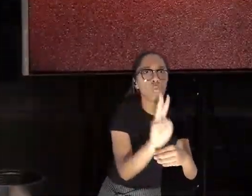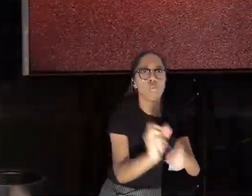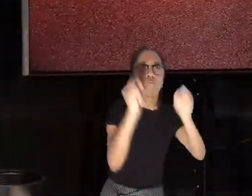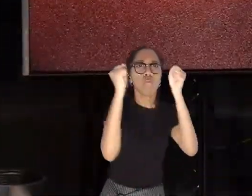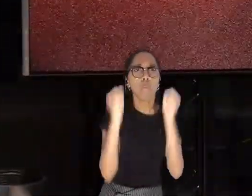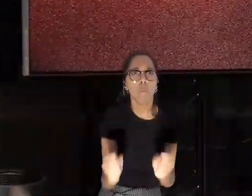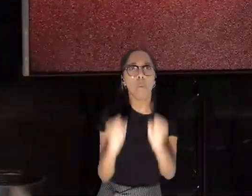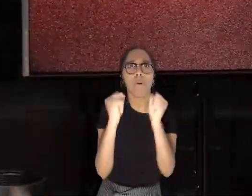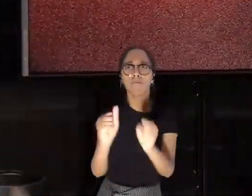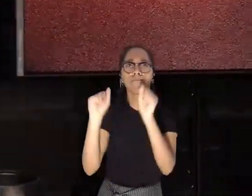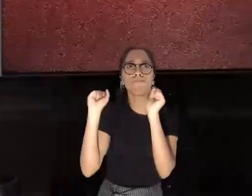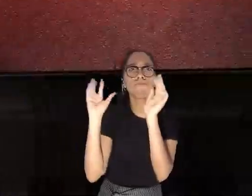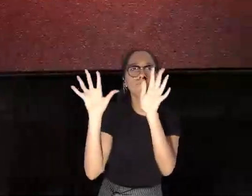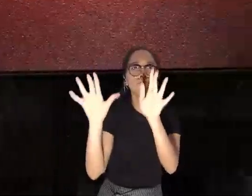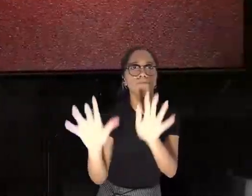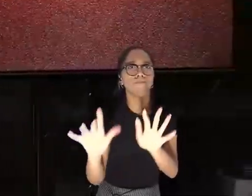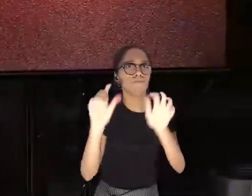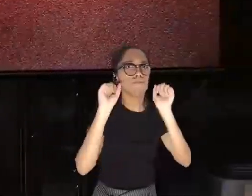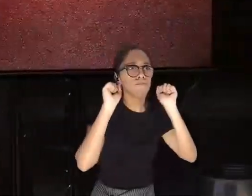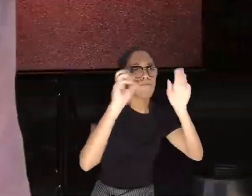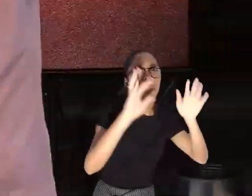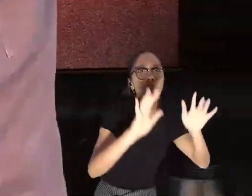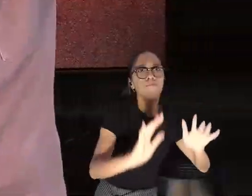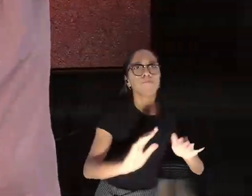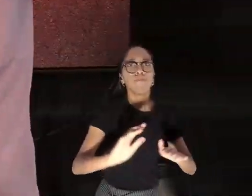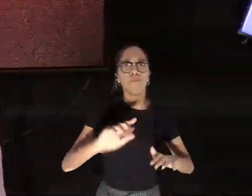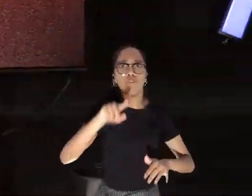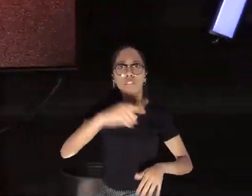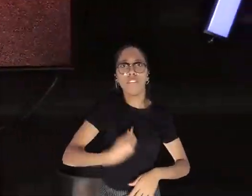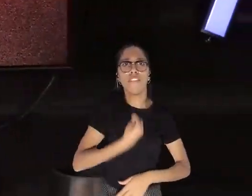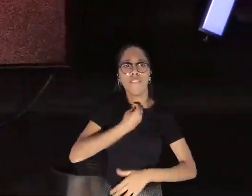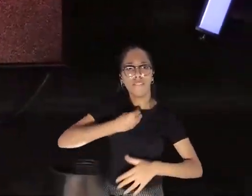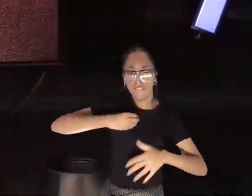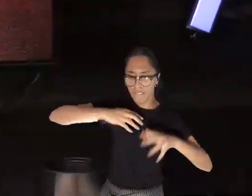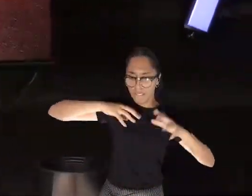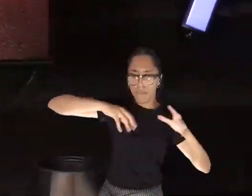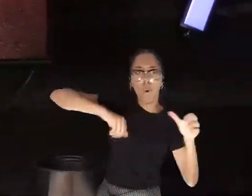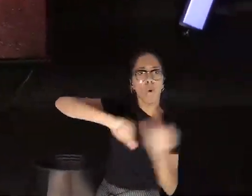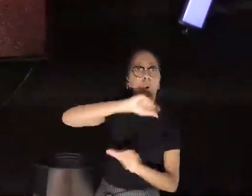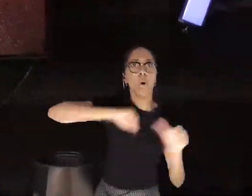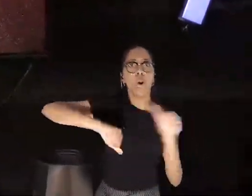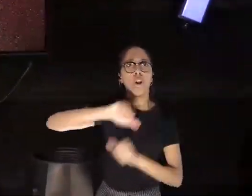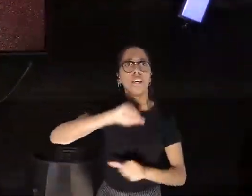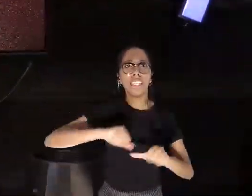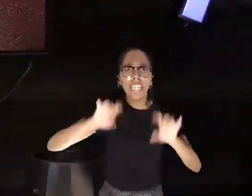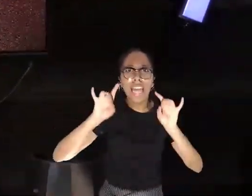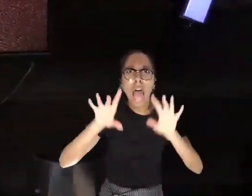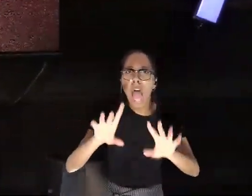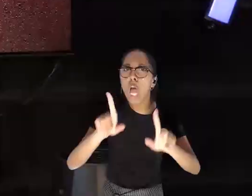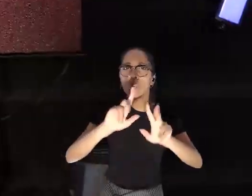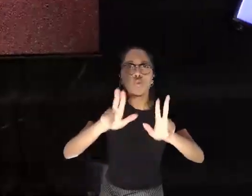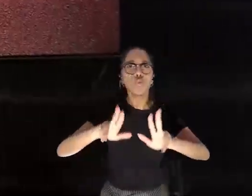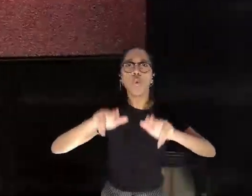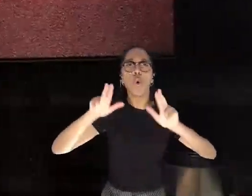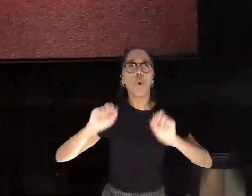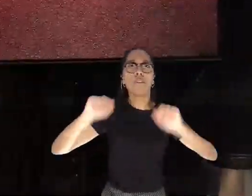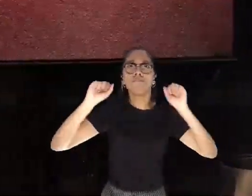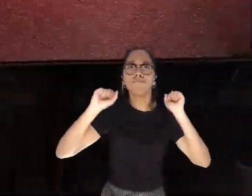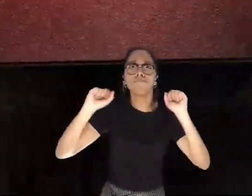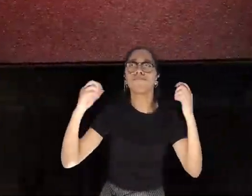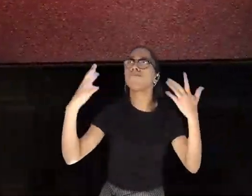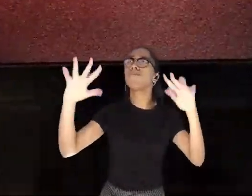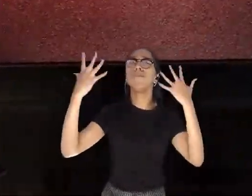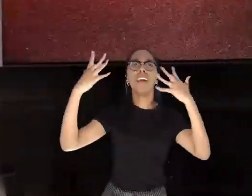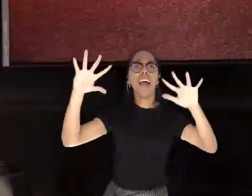está fraco, aquele que renova você no dia da agonia, aquele que não desiste de você. Bendito seja